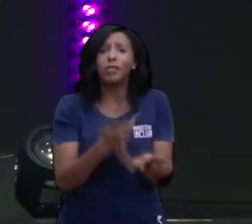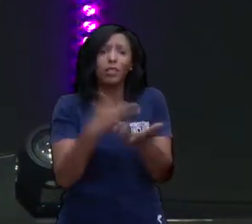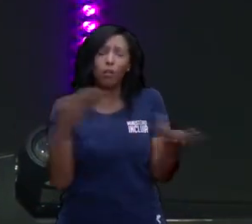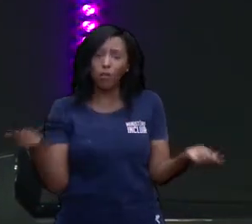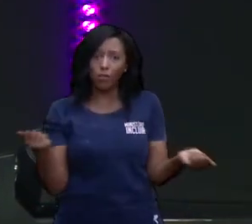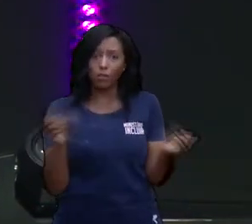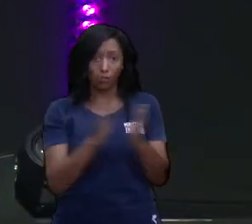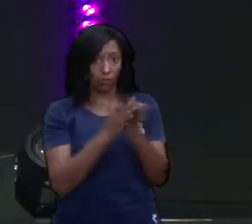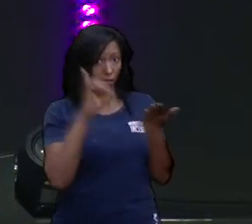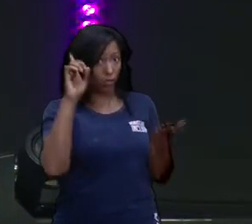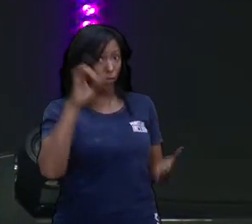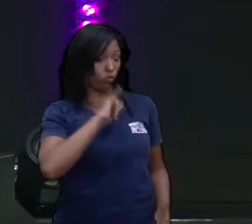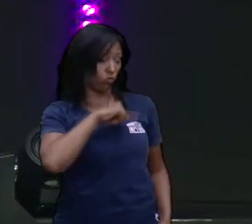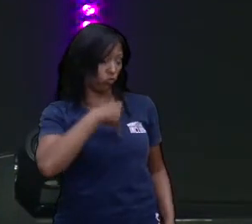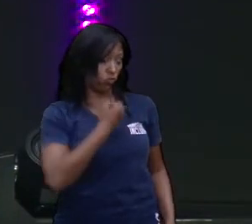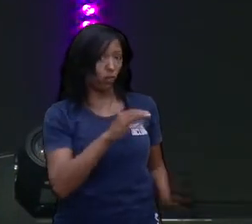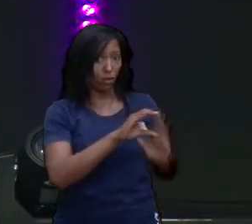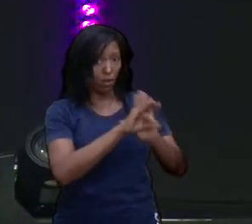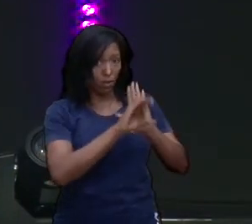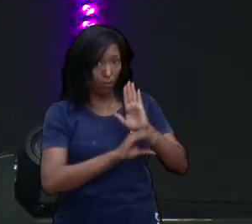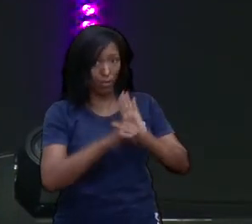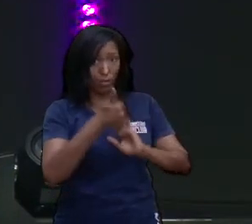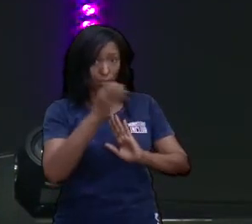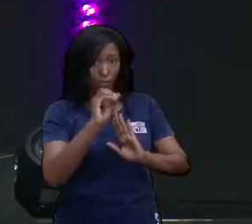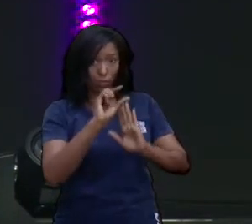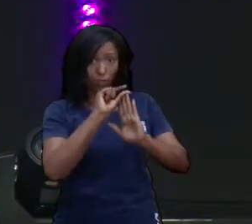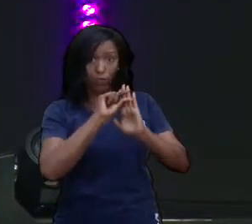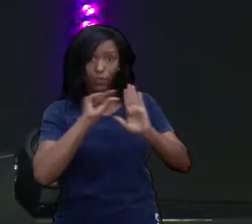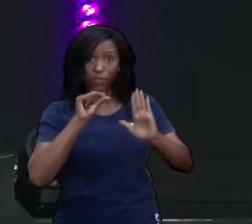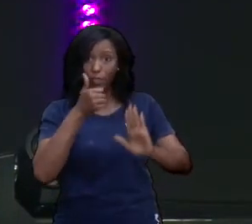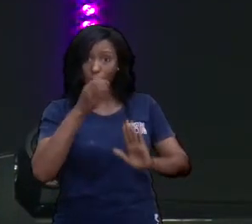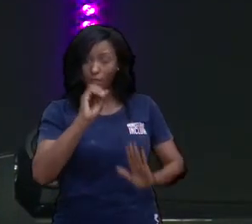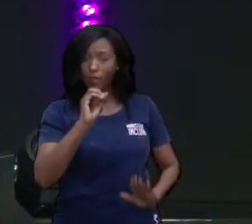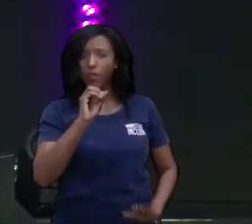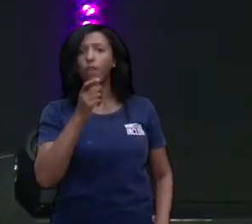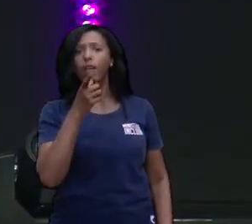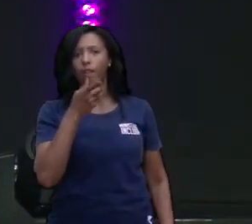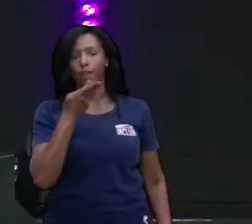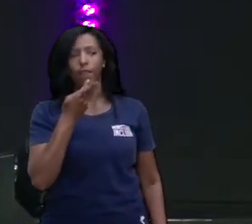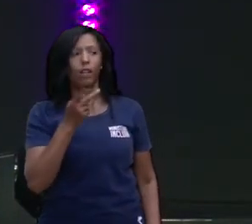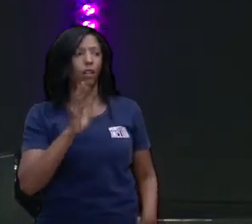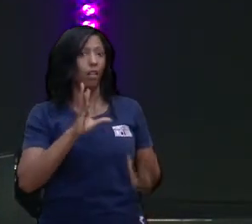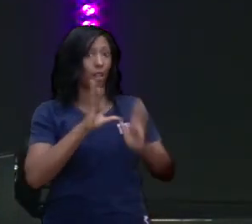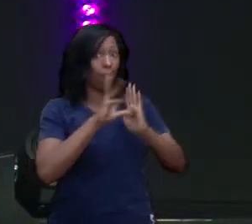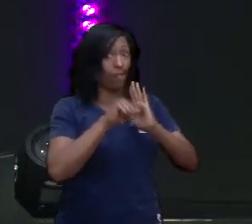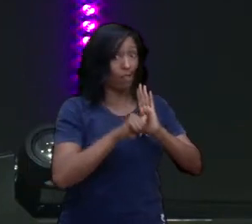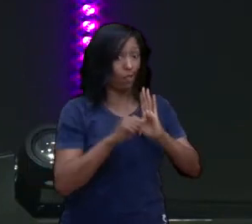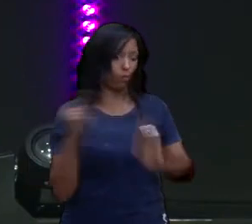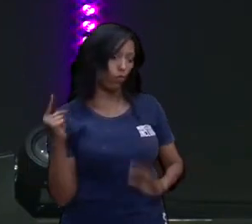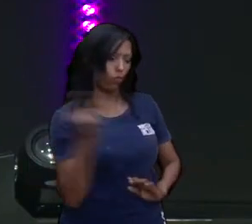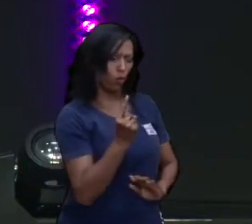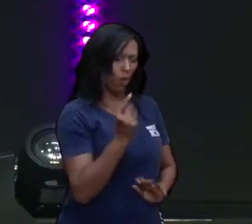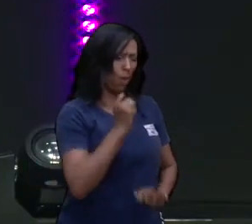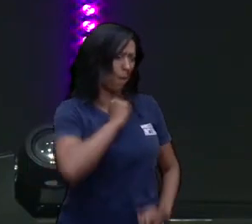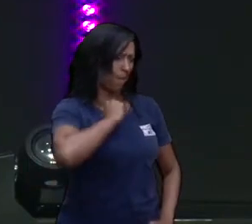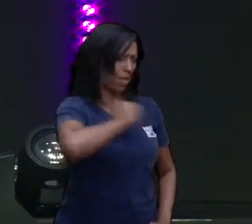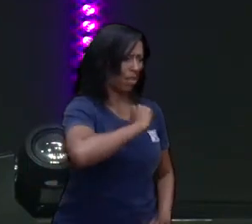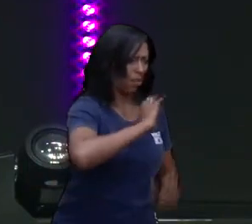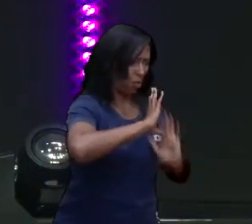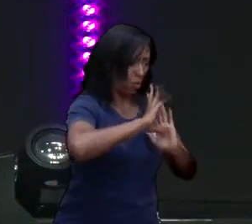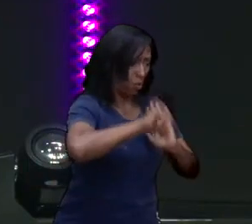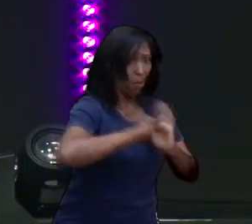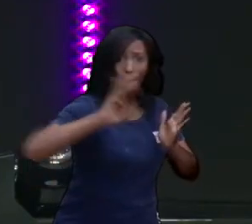João 10 Versículo 10 o ladrão vem apenas para roubar matar e